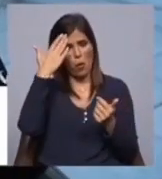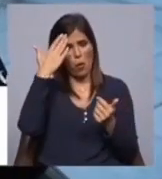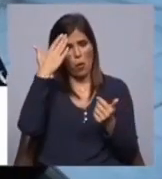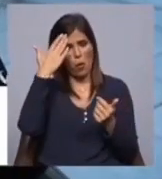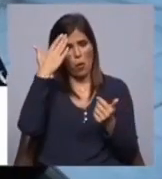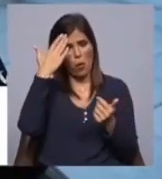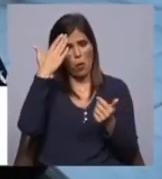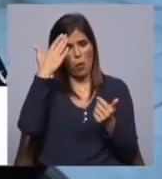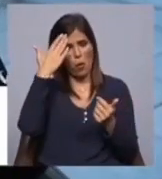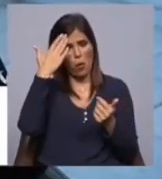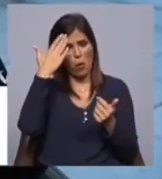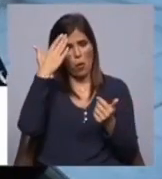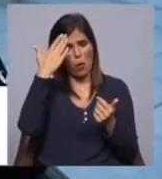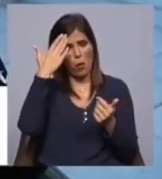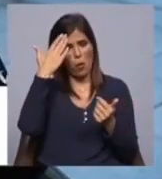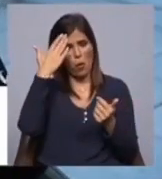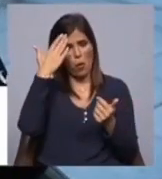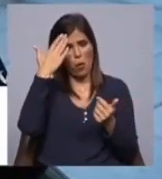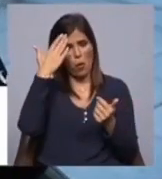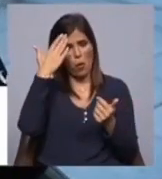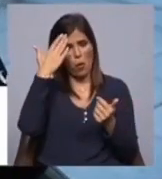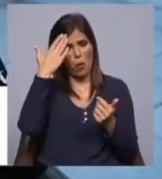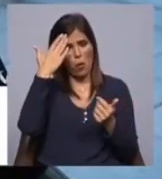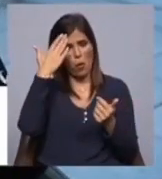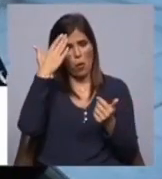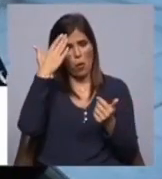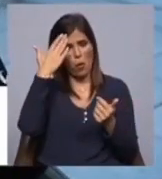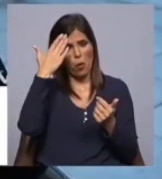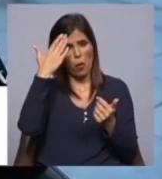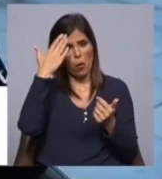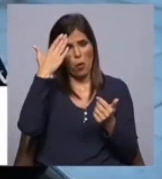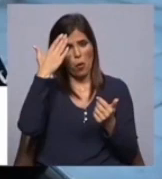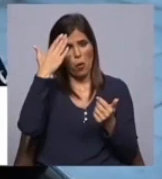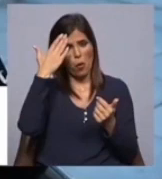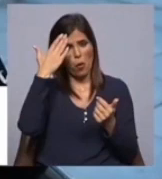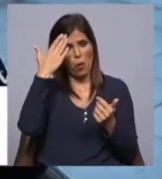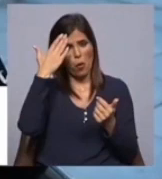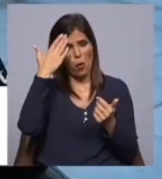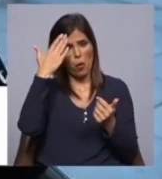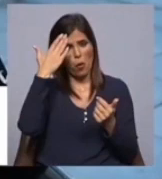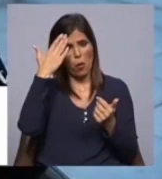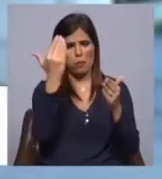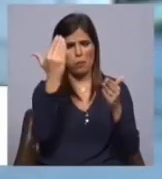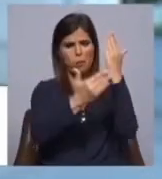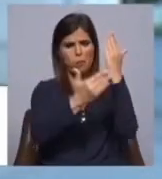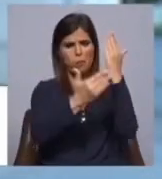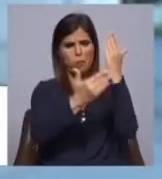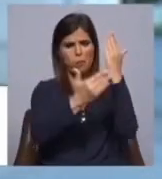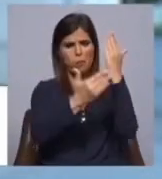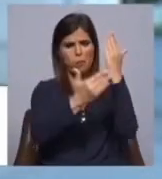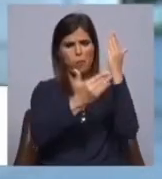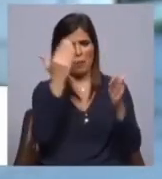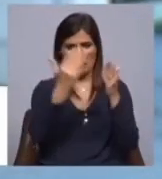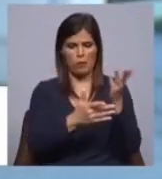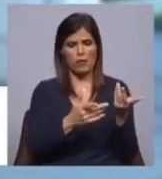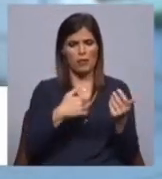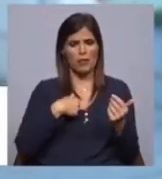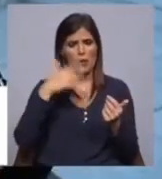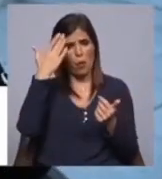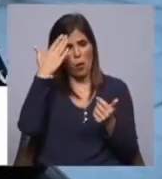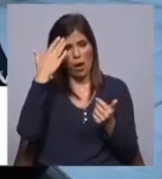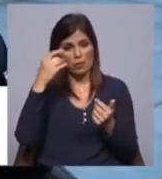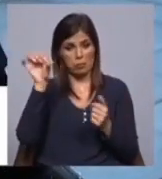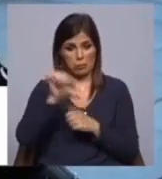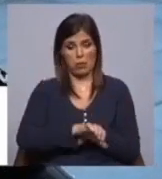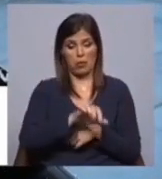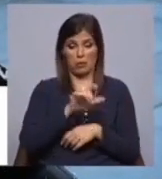ele. Ai, coitadinho, tem batido tanto no menino que ele agora está com Alzheimer. Estava pior que